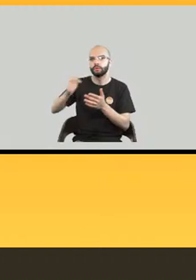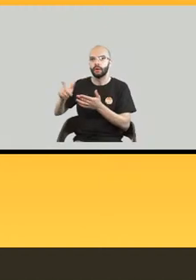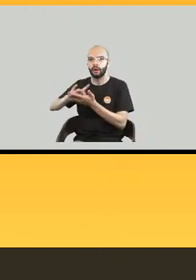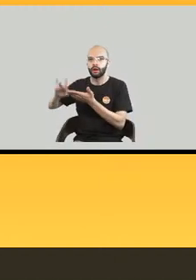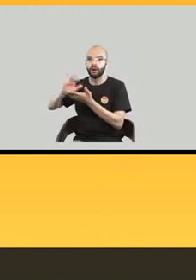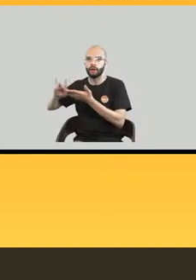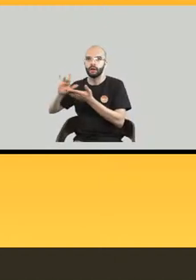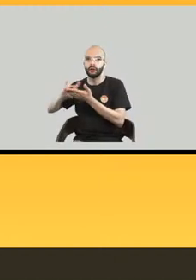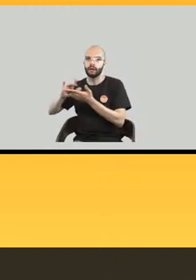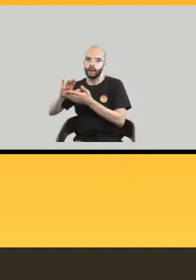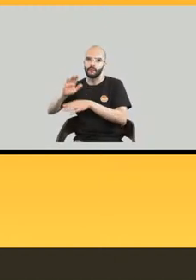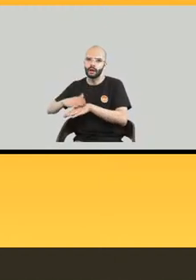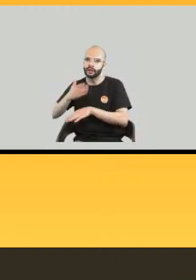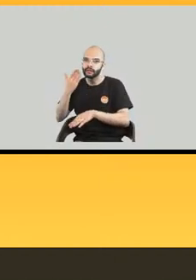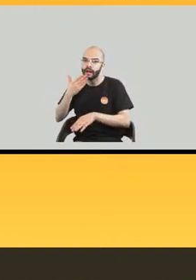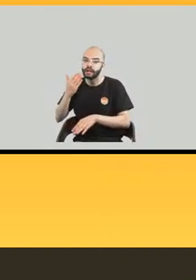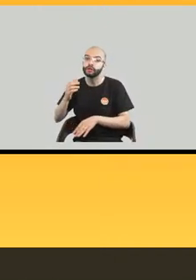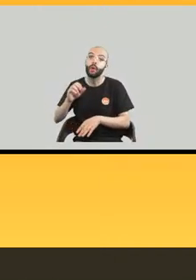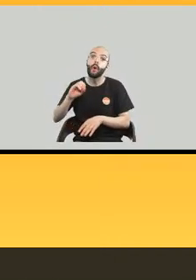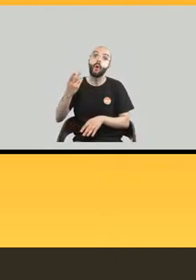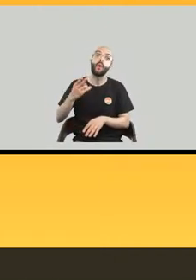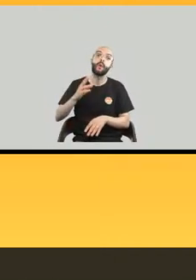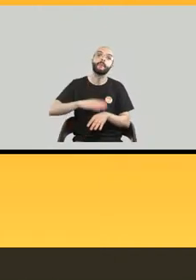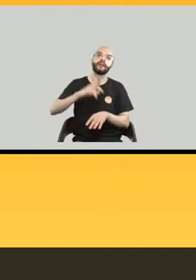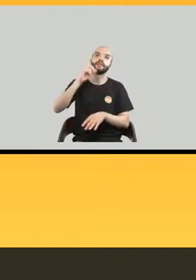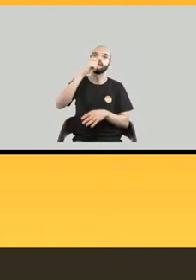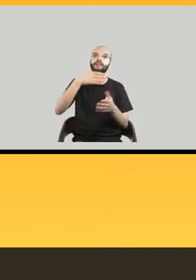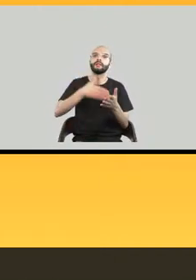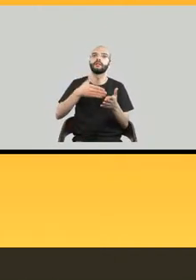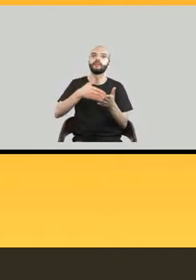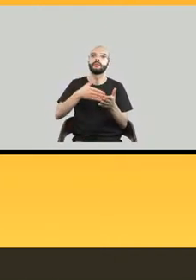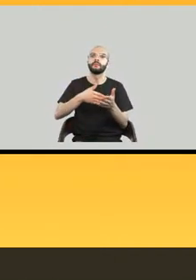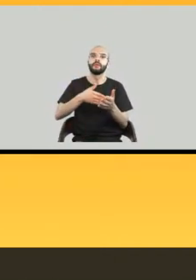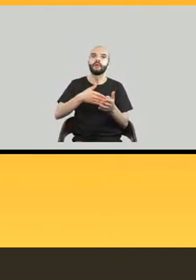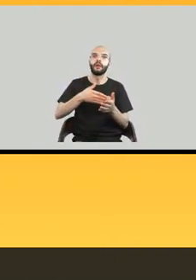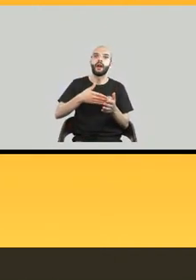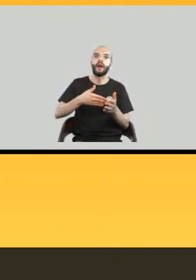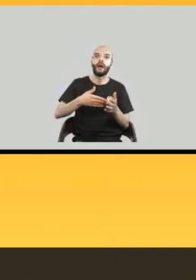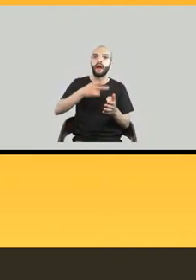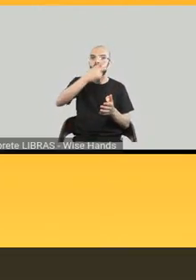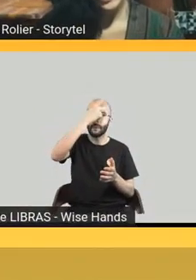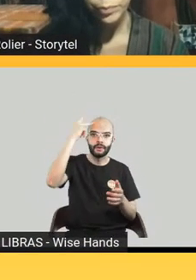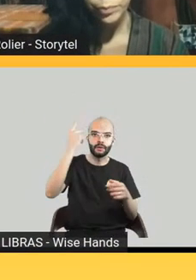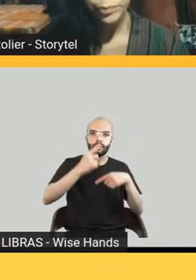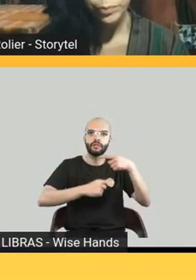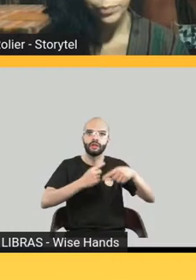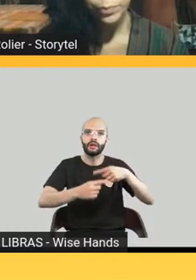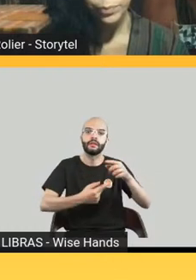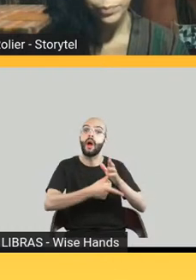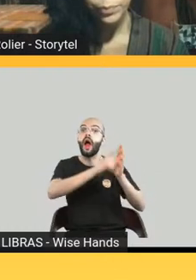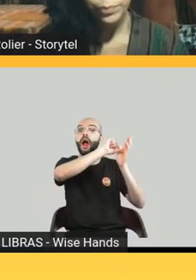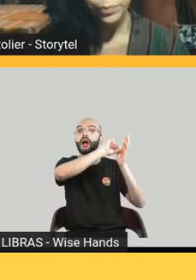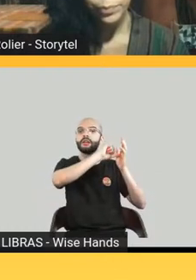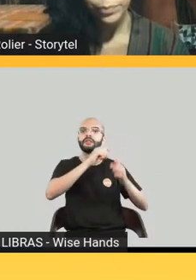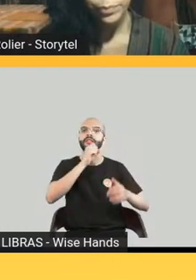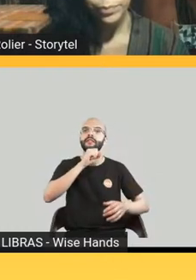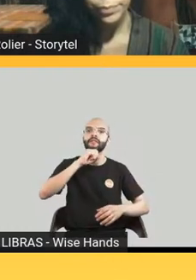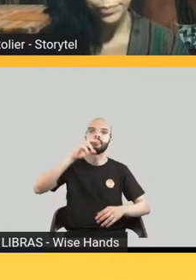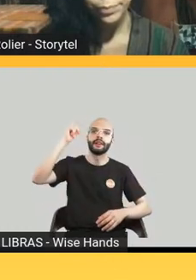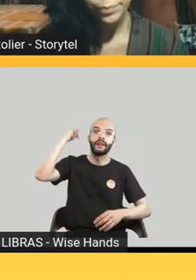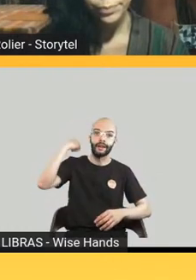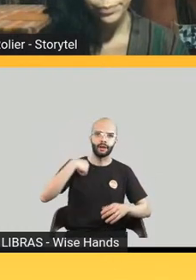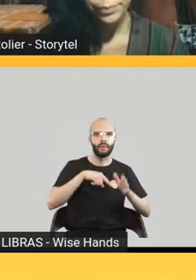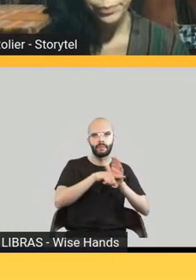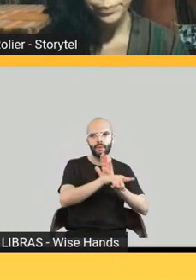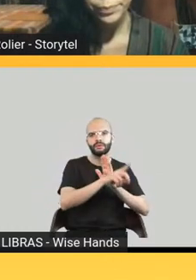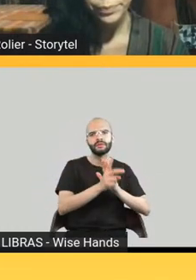antiga só para finalizar eu sempre ouço dos meus alunos a gente pergunta você como